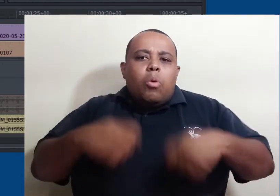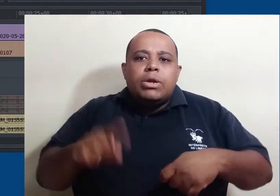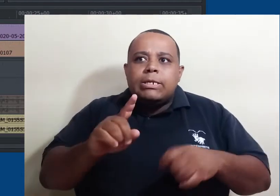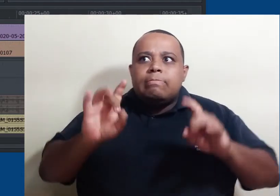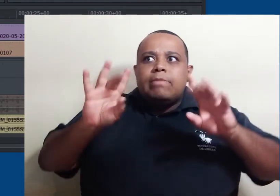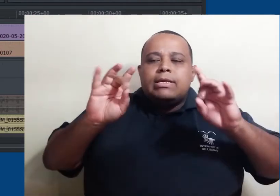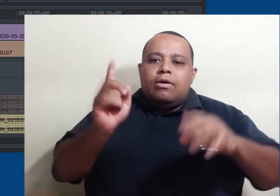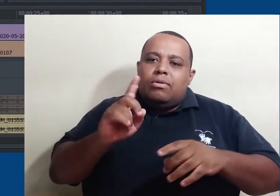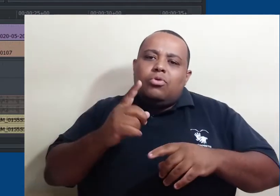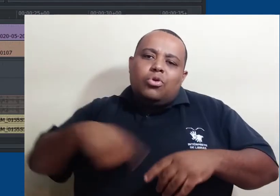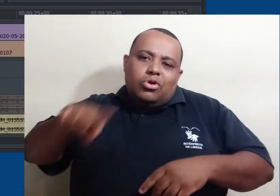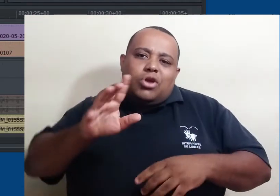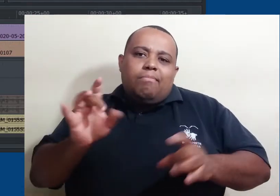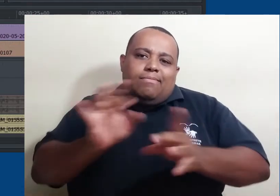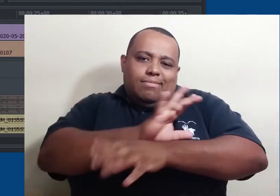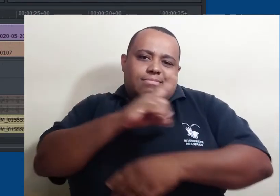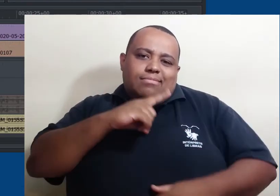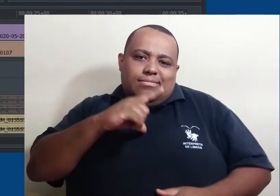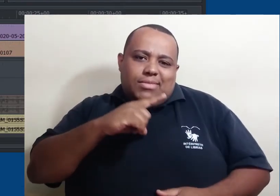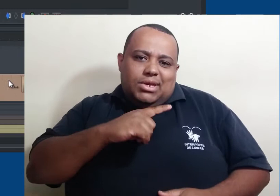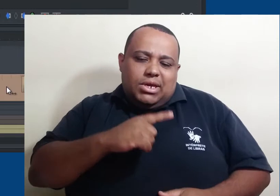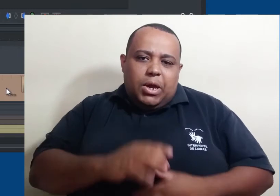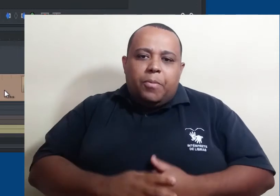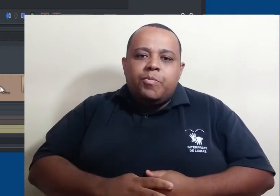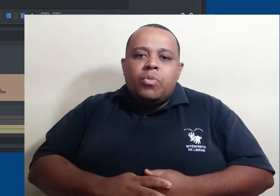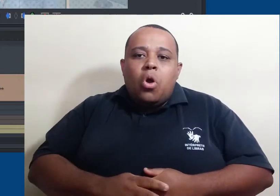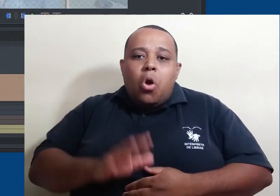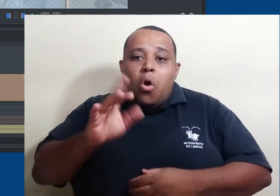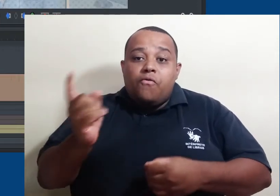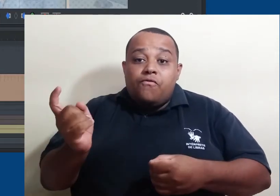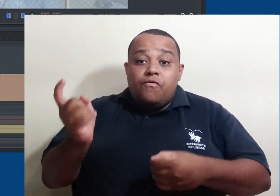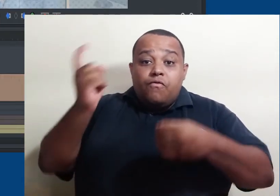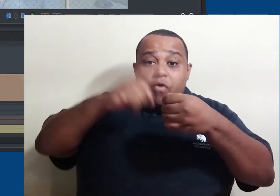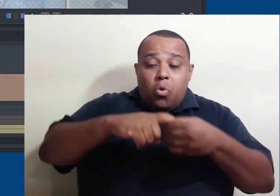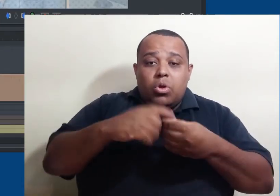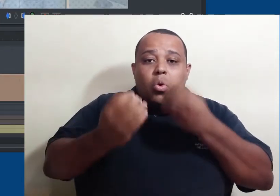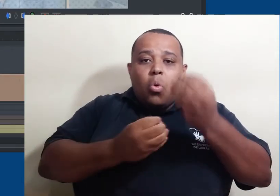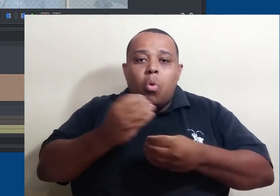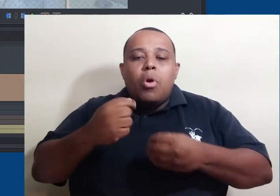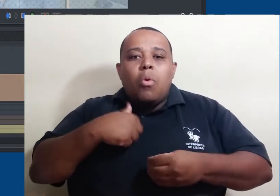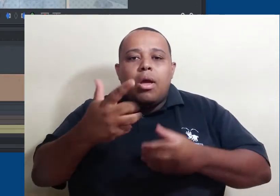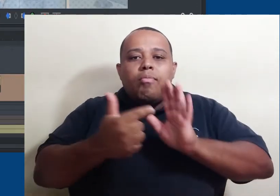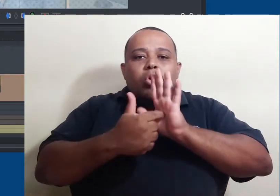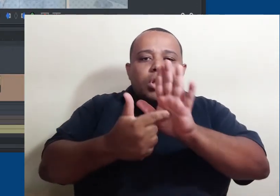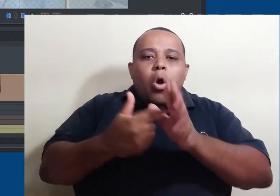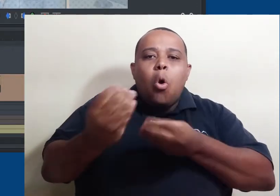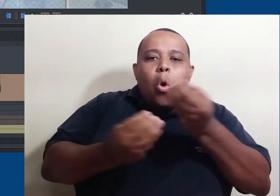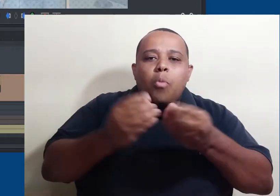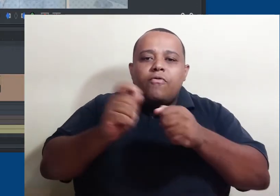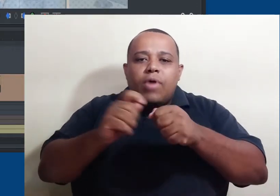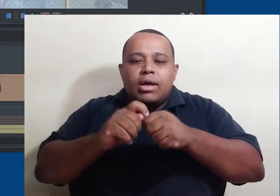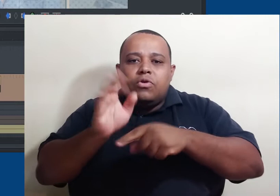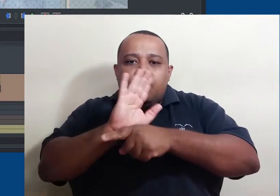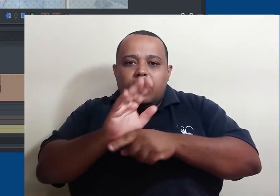essas vinhetas. Agora a gente vai voltar aqui na área de efeitos e eu quero mostrar para vocês como a gente pode mexer na escala, posição e tudo mais. Porque, por